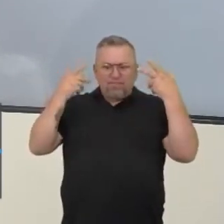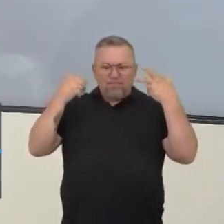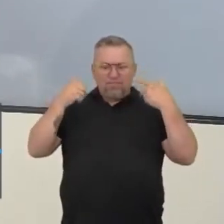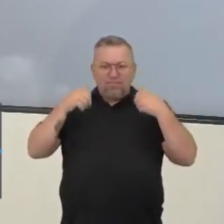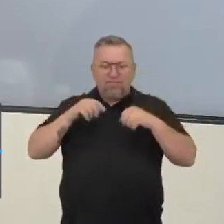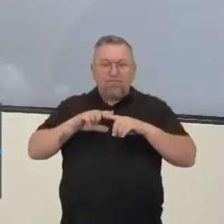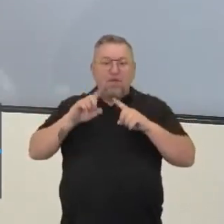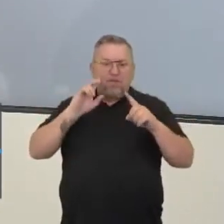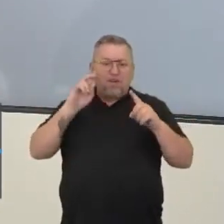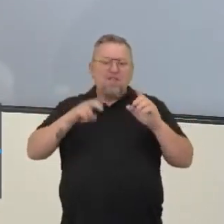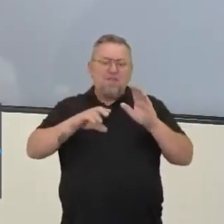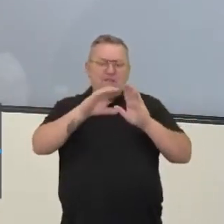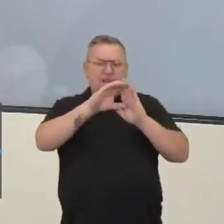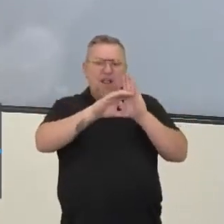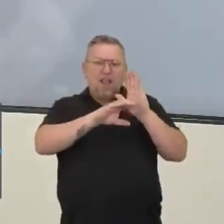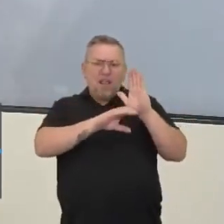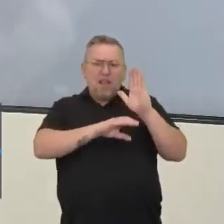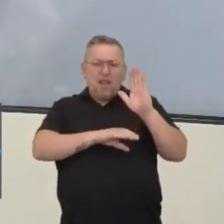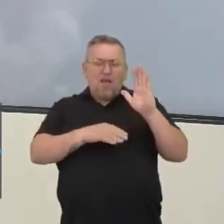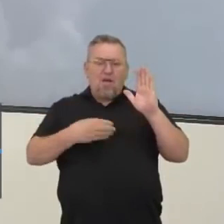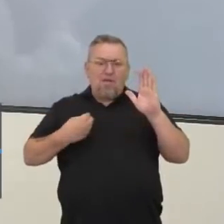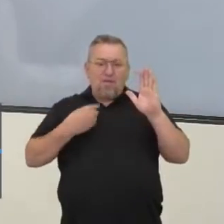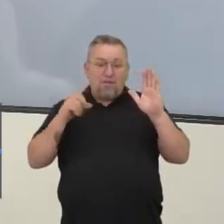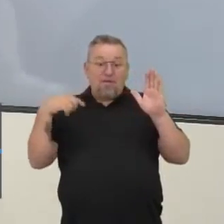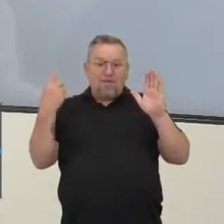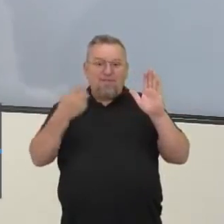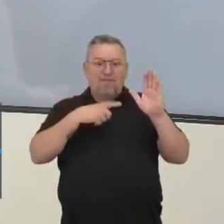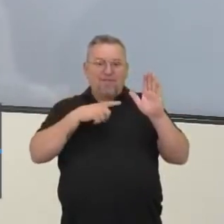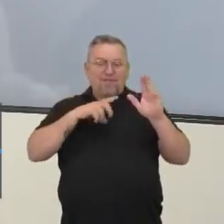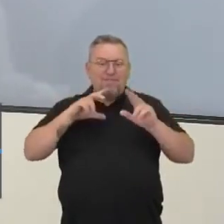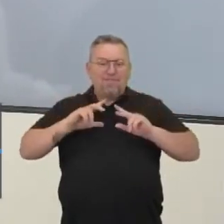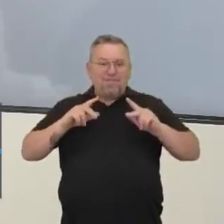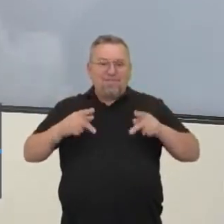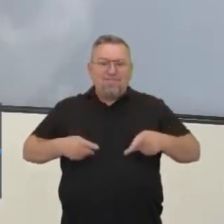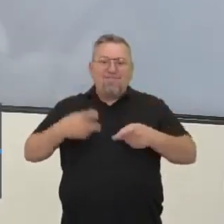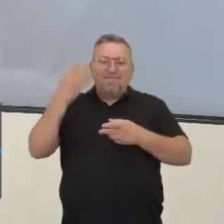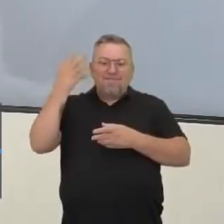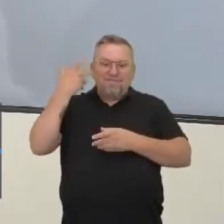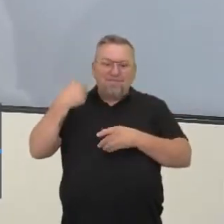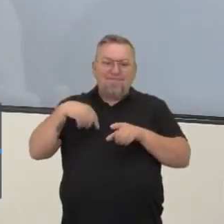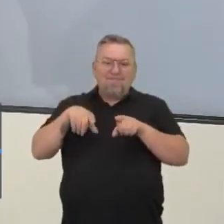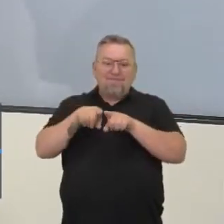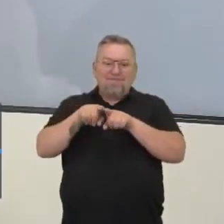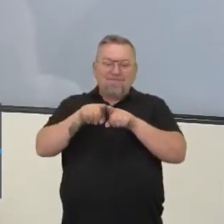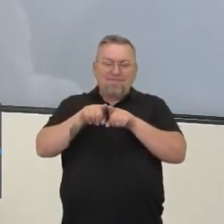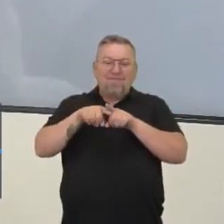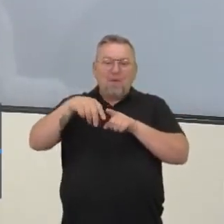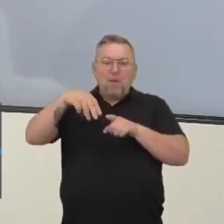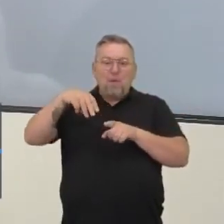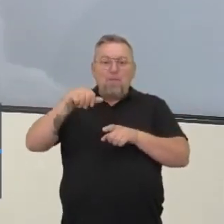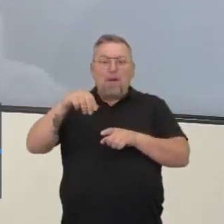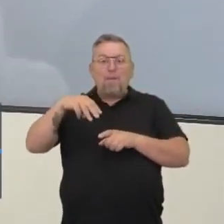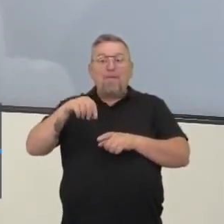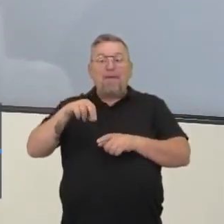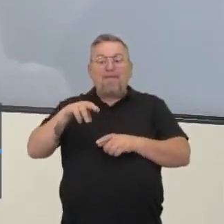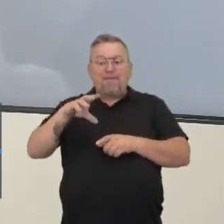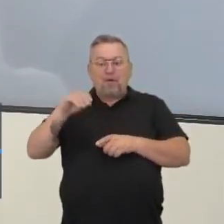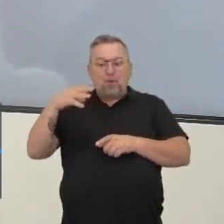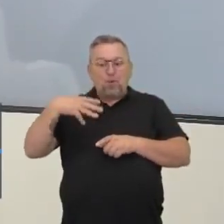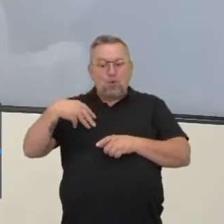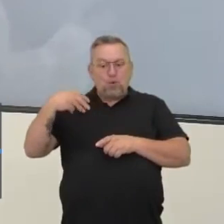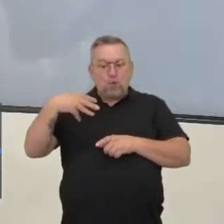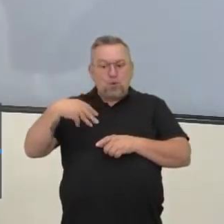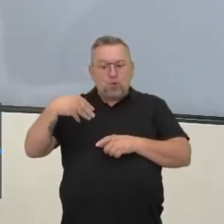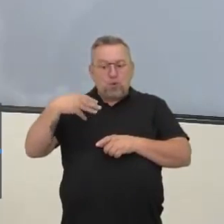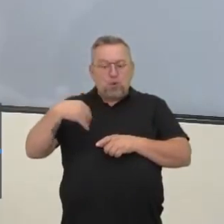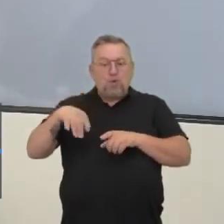ver classificação dos seres vivos, que nós mesmos estamos no grupo dos animais também, inclusive no grupo dos mamíferos, tá bom? Mas,